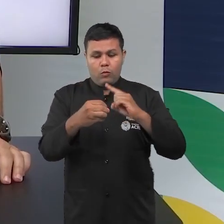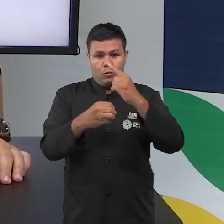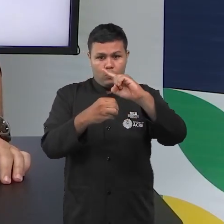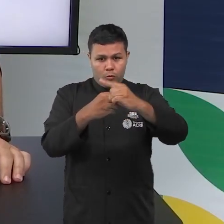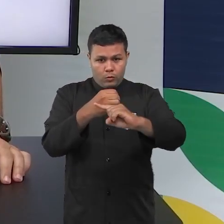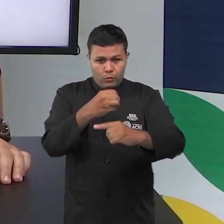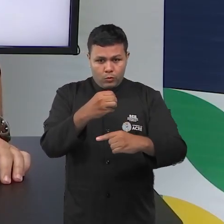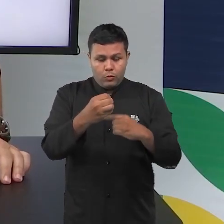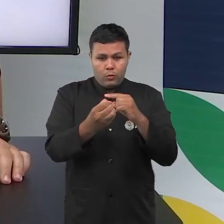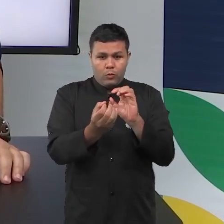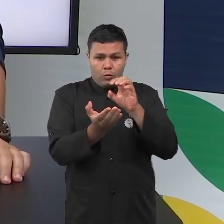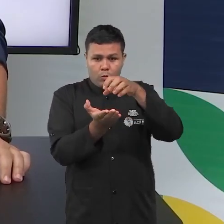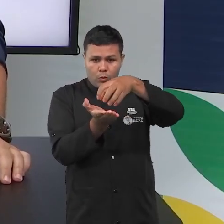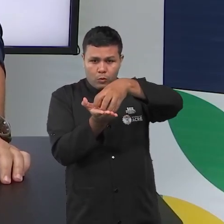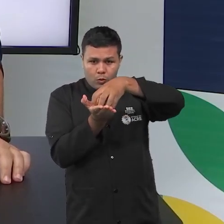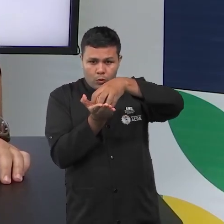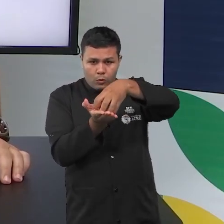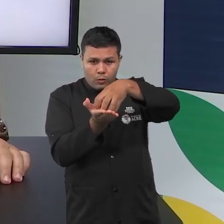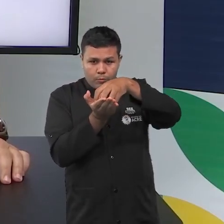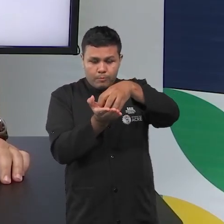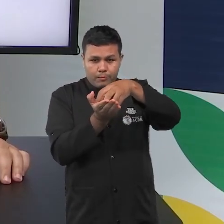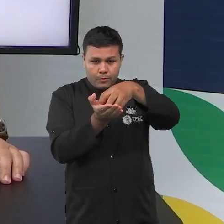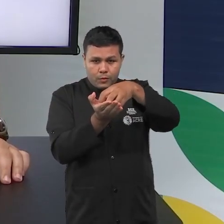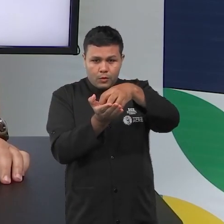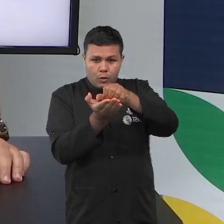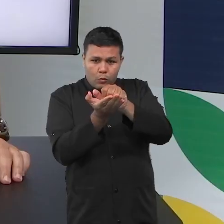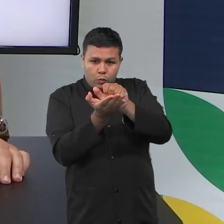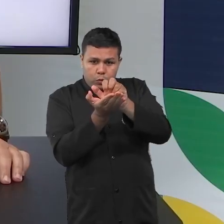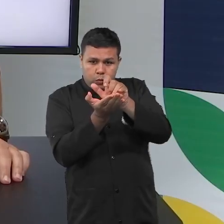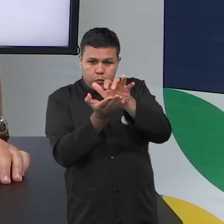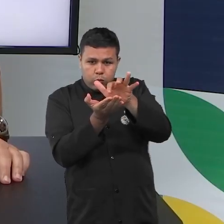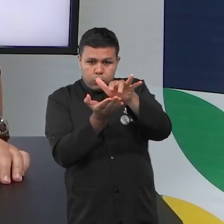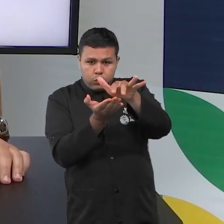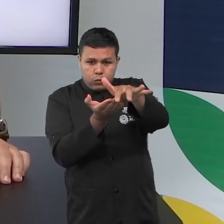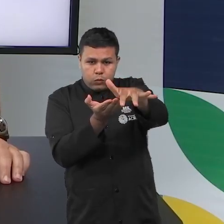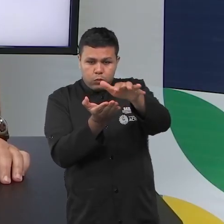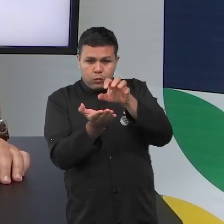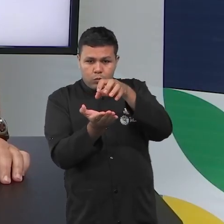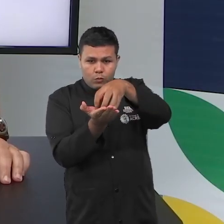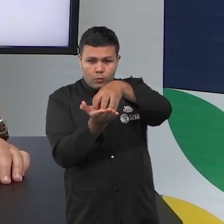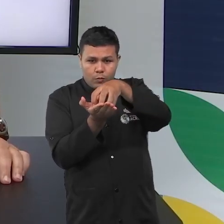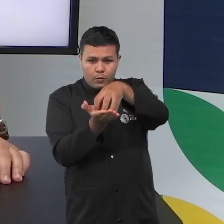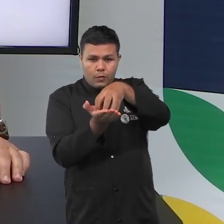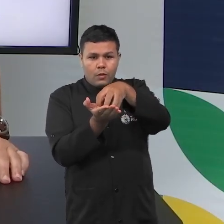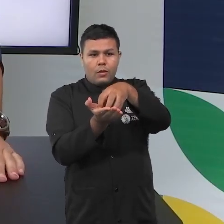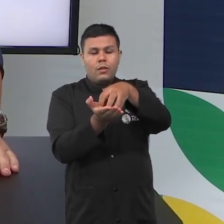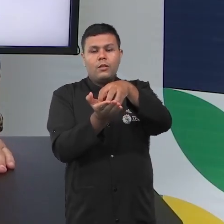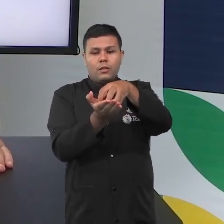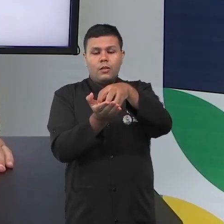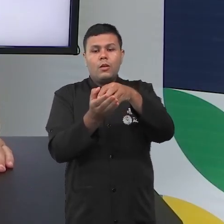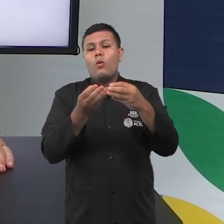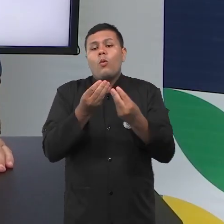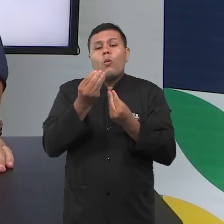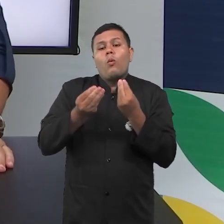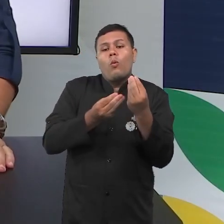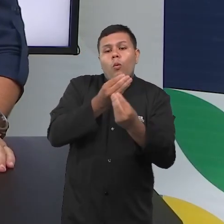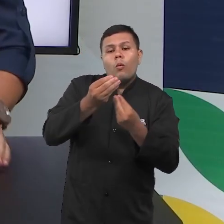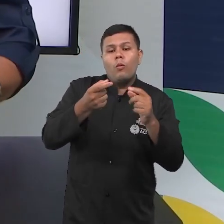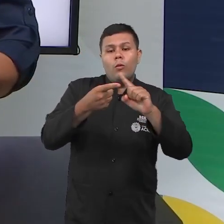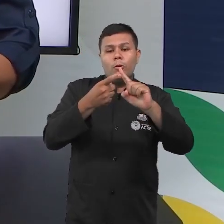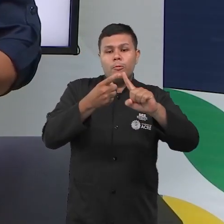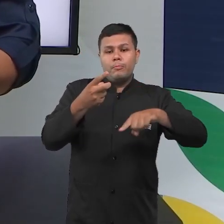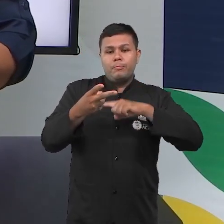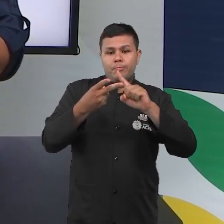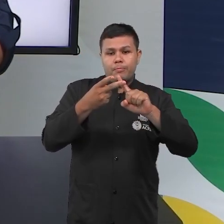átomo instável, onde ele precisa emitir radiação para se estabilizar. E essa radiação ela é emitida de três